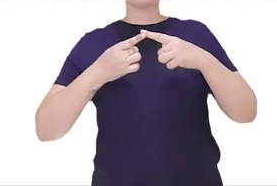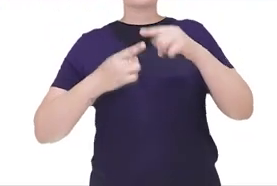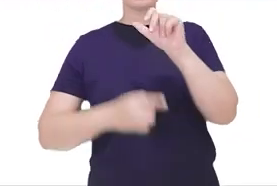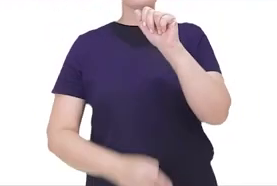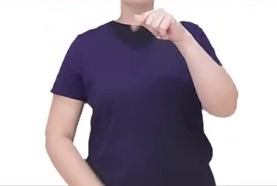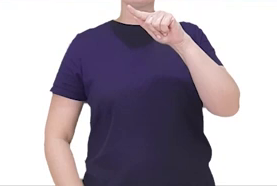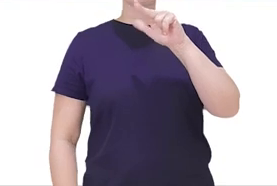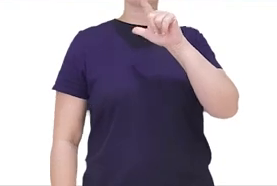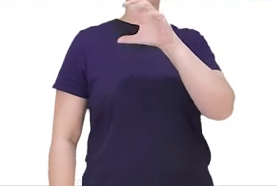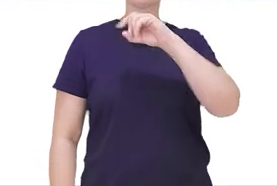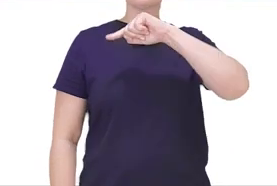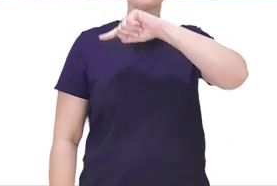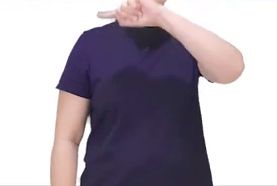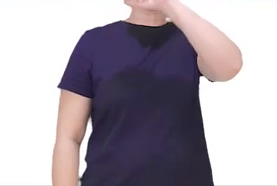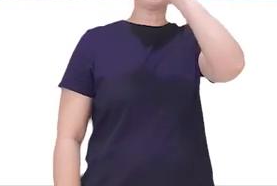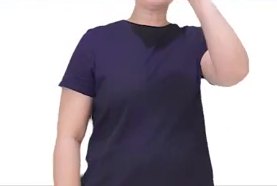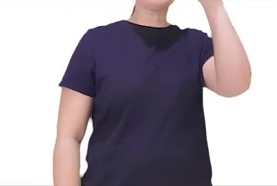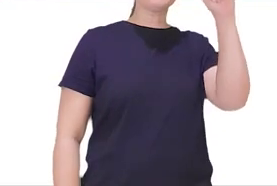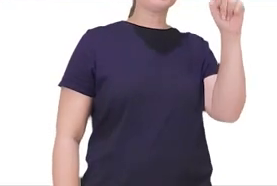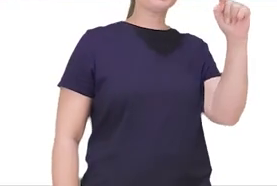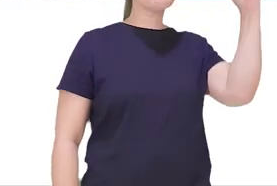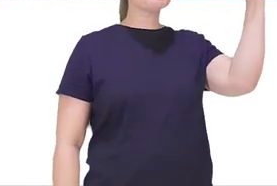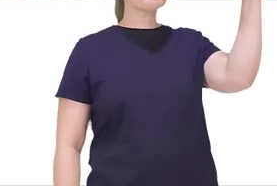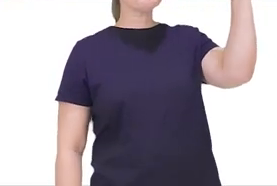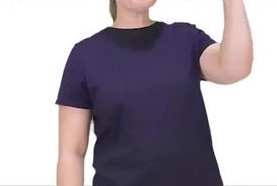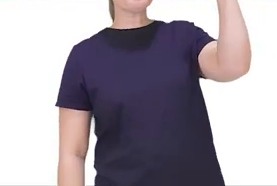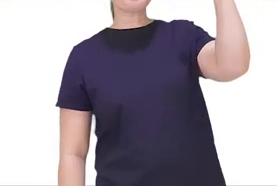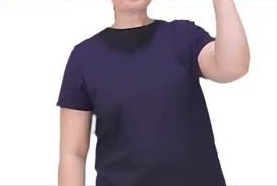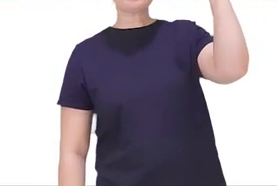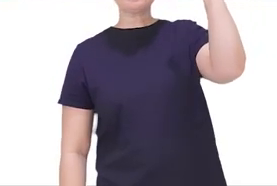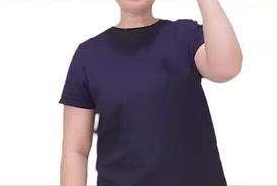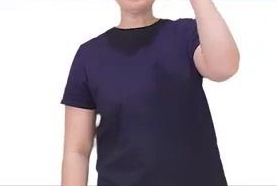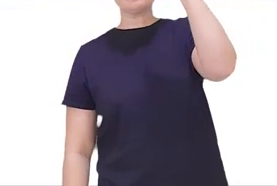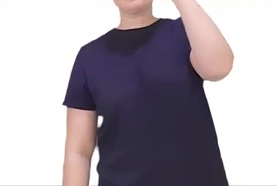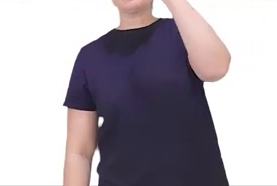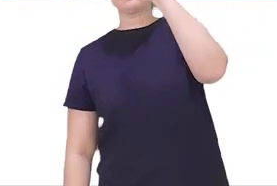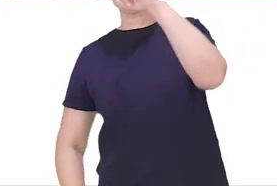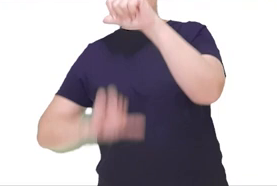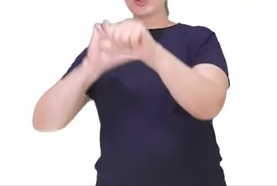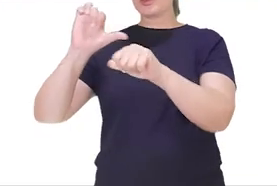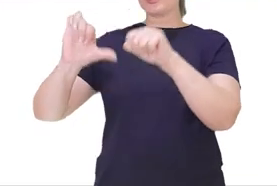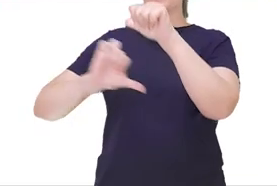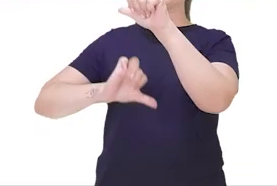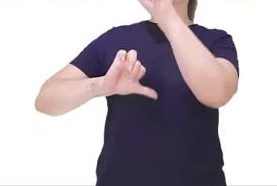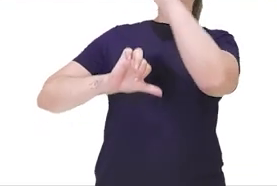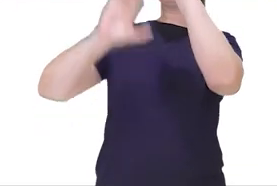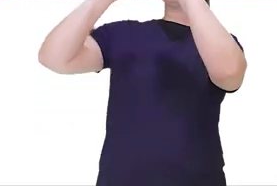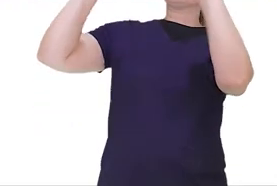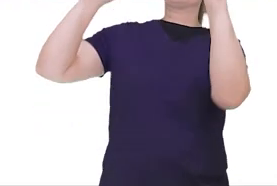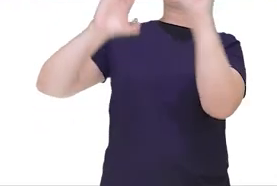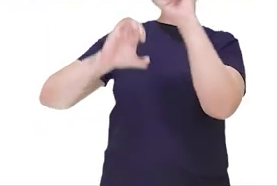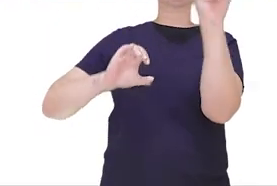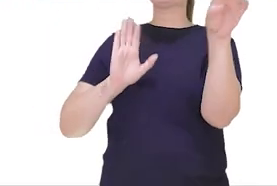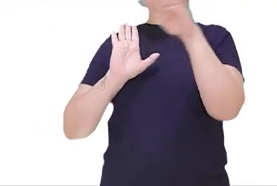o ângulo que a gente está ali naquela hora que os raios do sol vão chegando para a gente, muda a posição e aí o azul